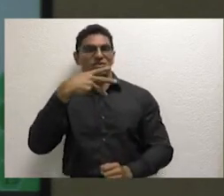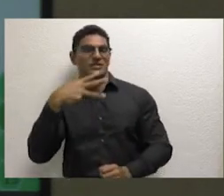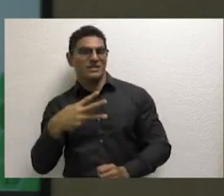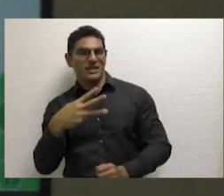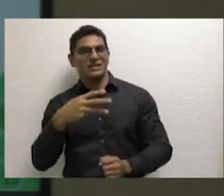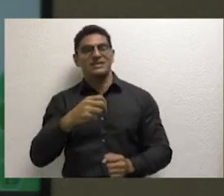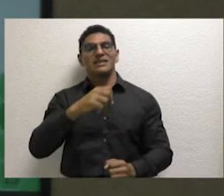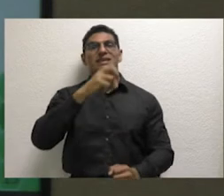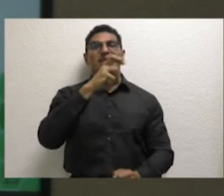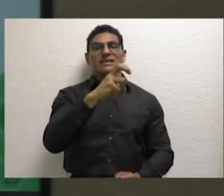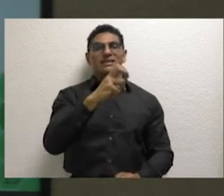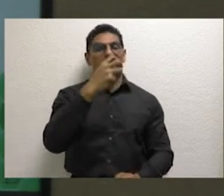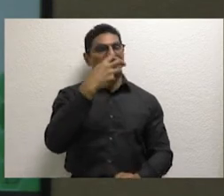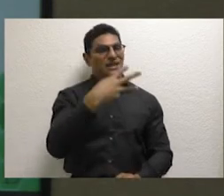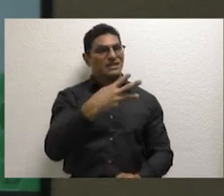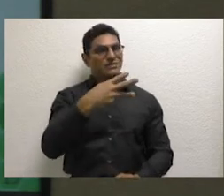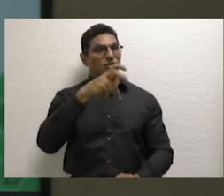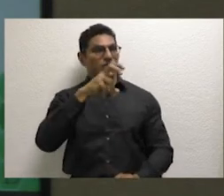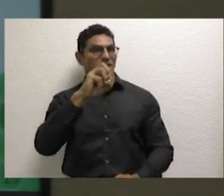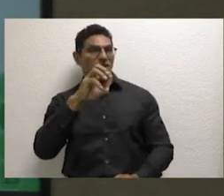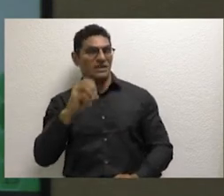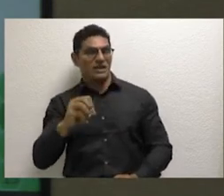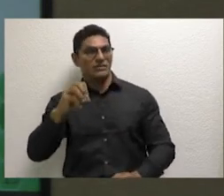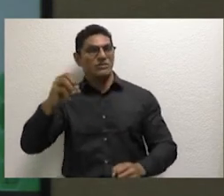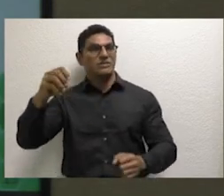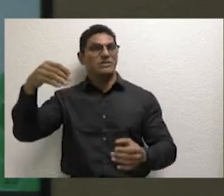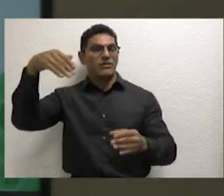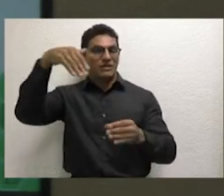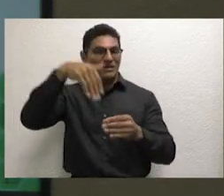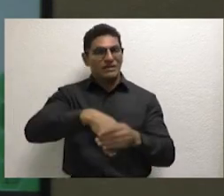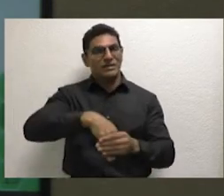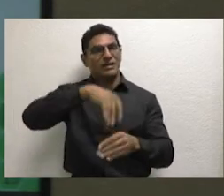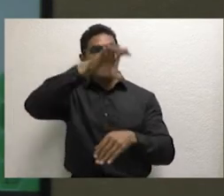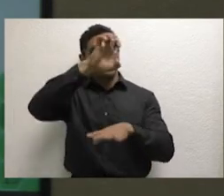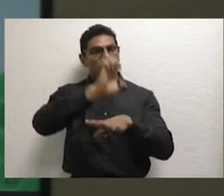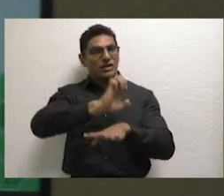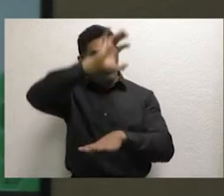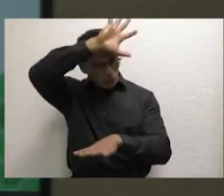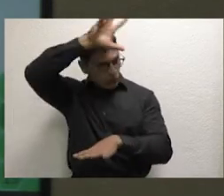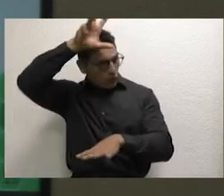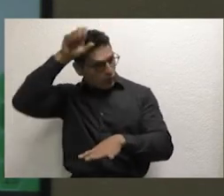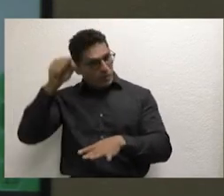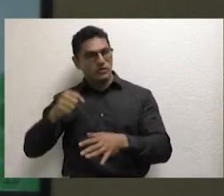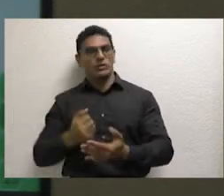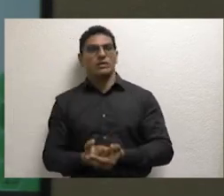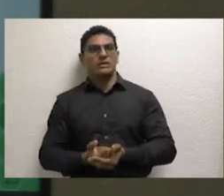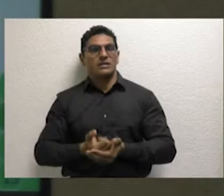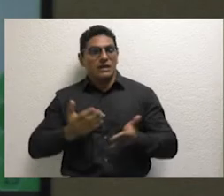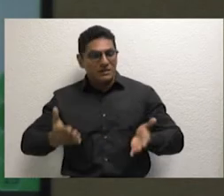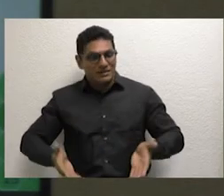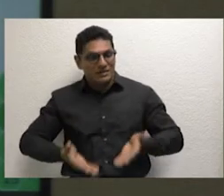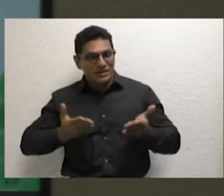.500 estão no estado do Amazonas sendo que incentivadas apenas 450